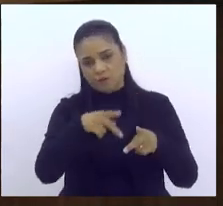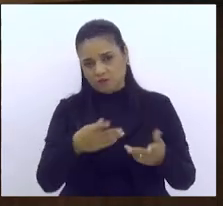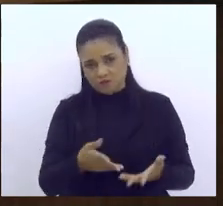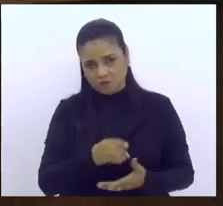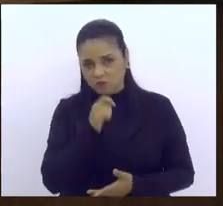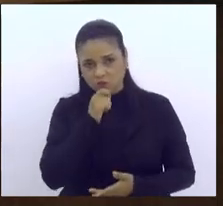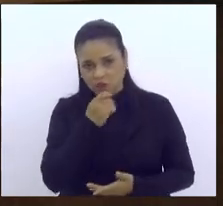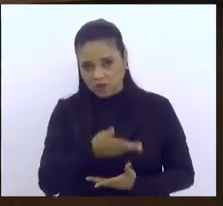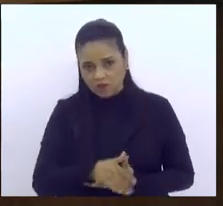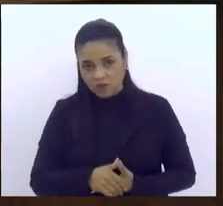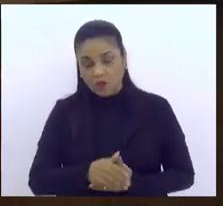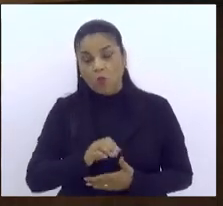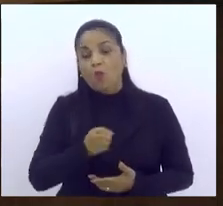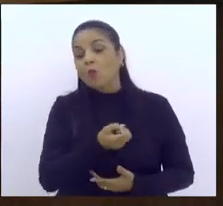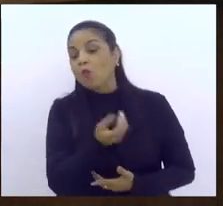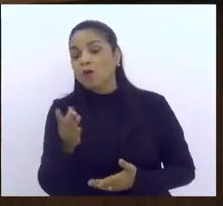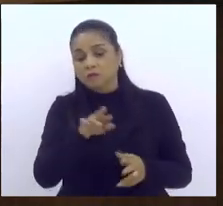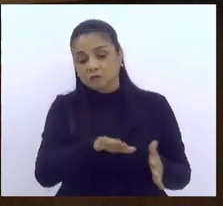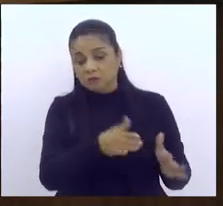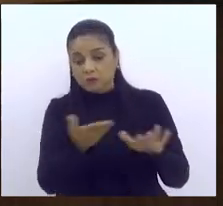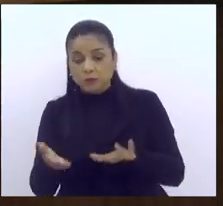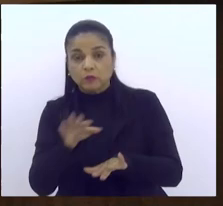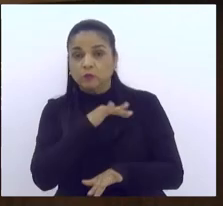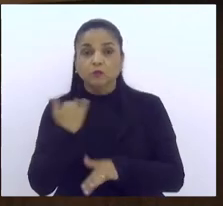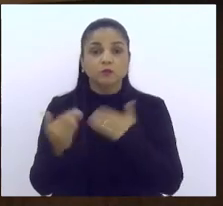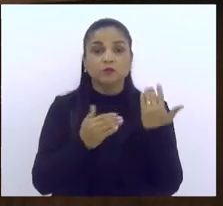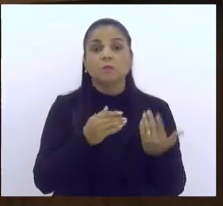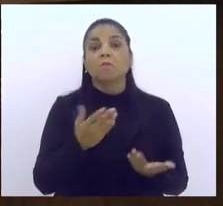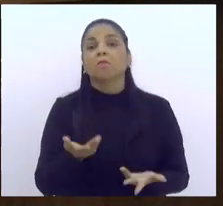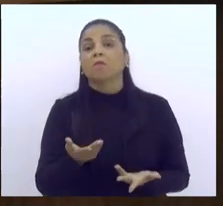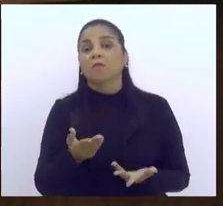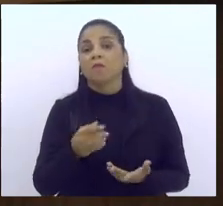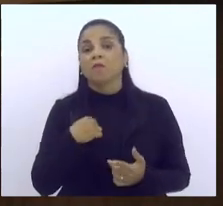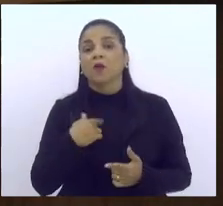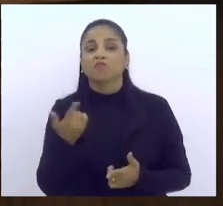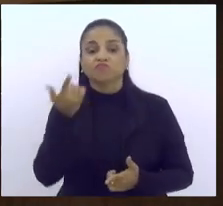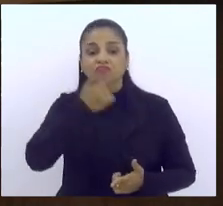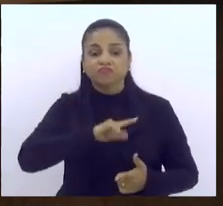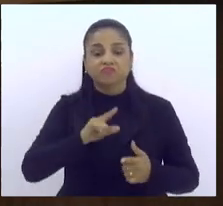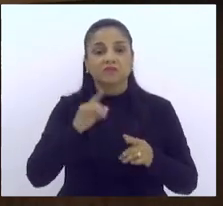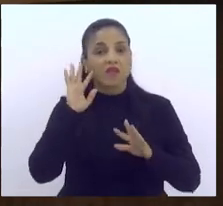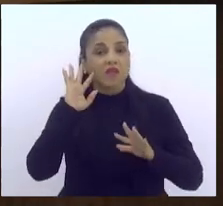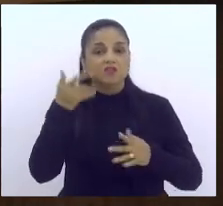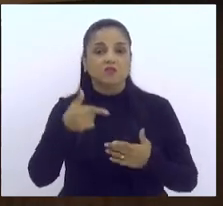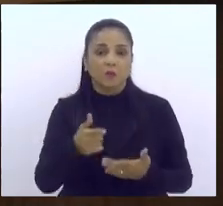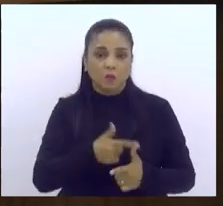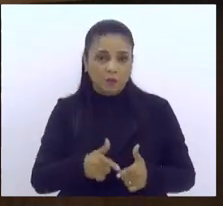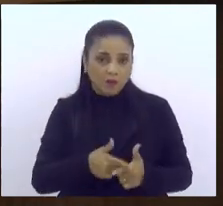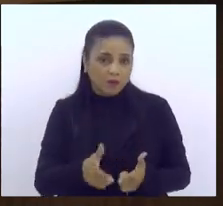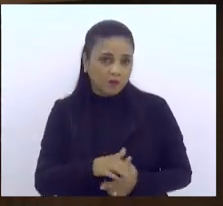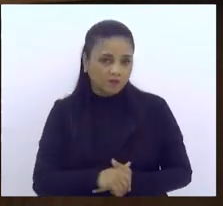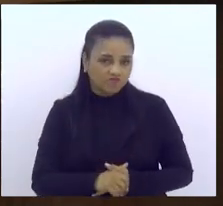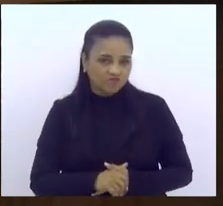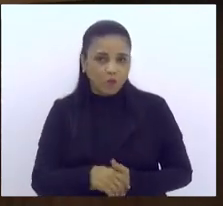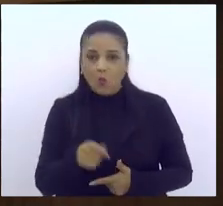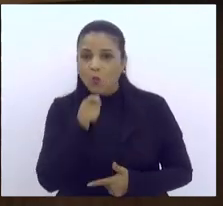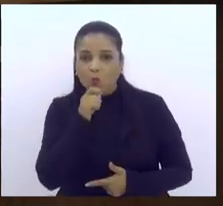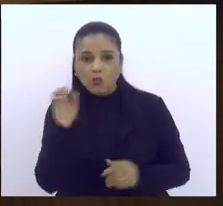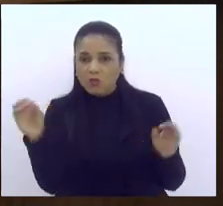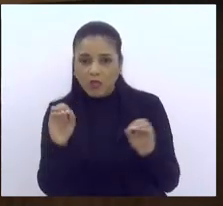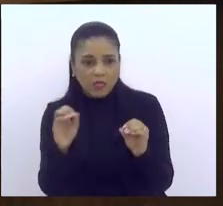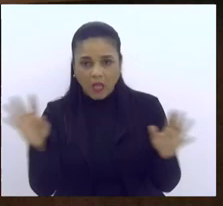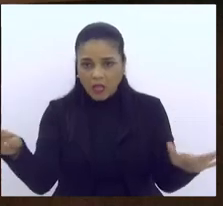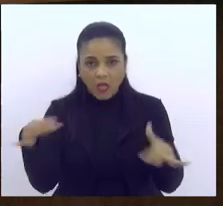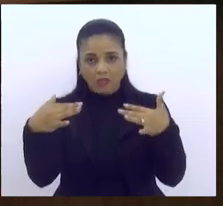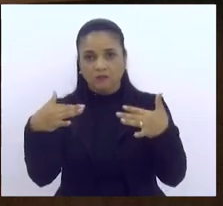pessoas mais vão precisar morrer para a gente poder colocar o dedo na ferida? Ou será que não tem ninguém prestando atenção no que